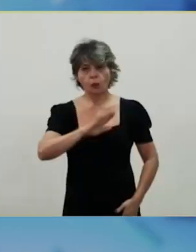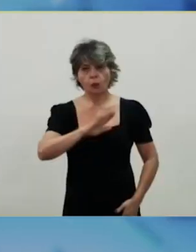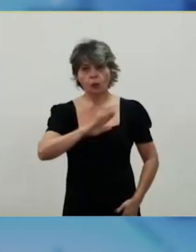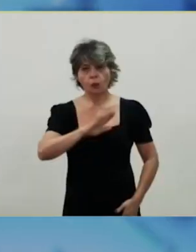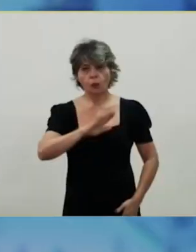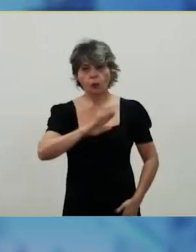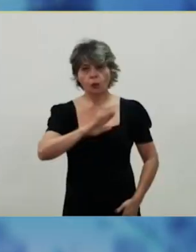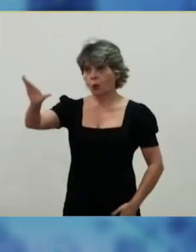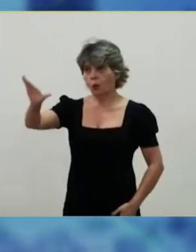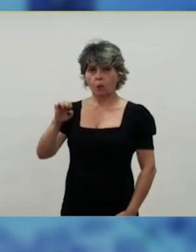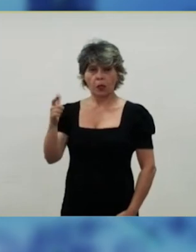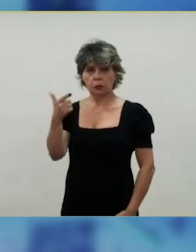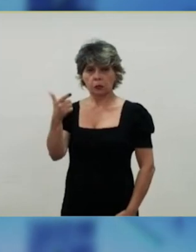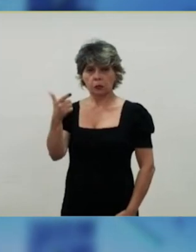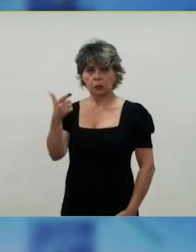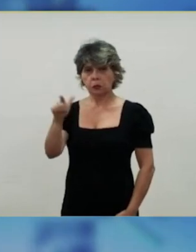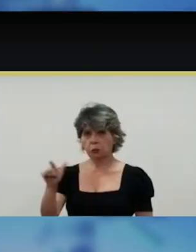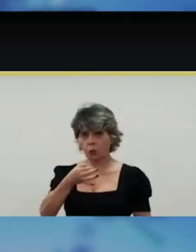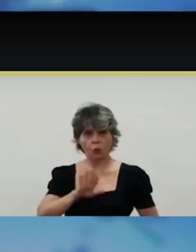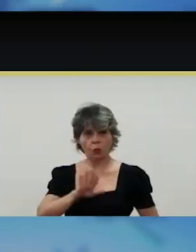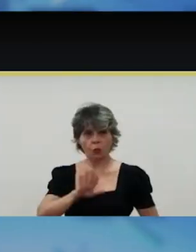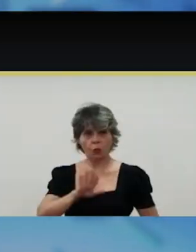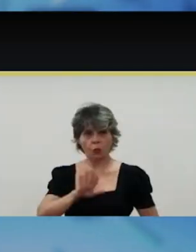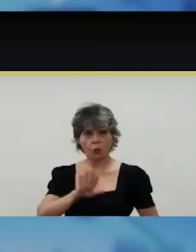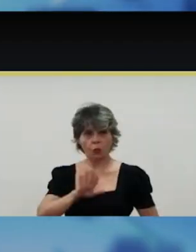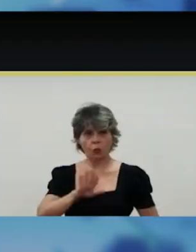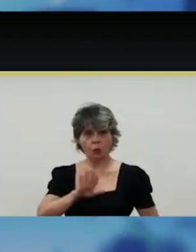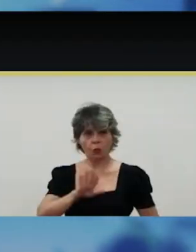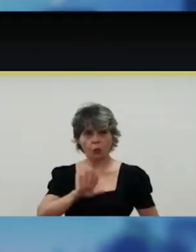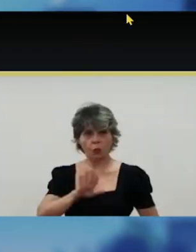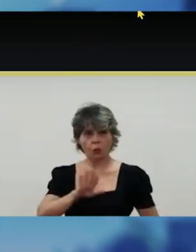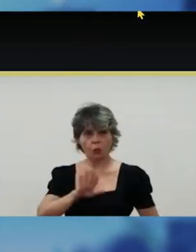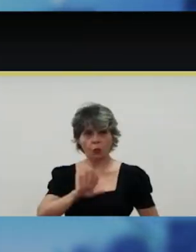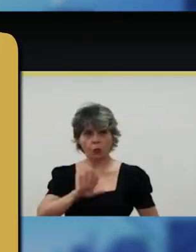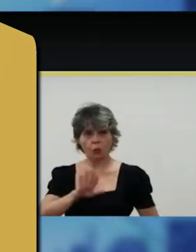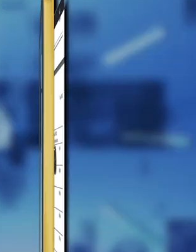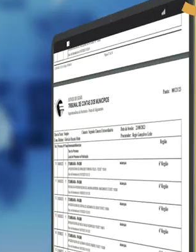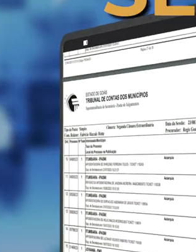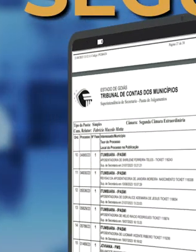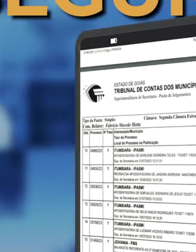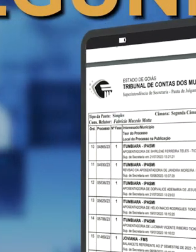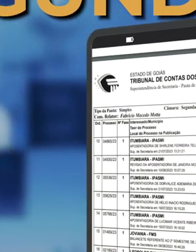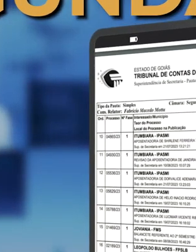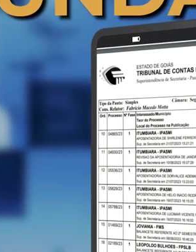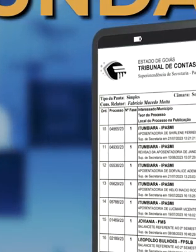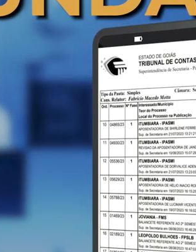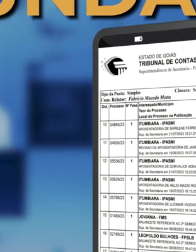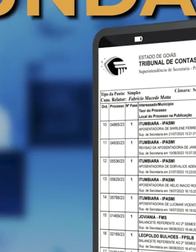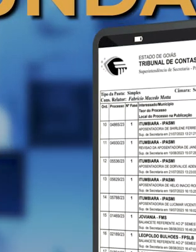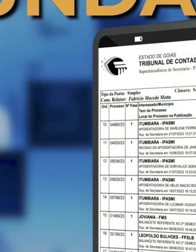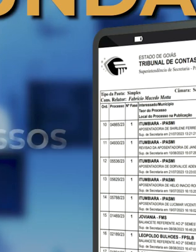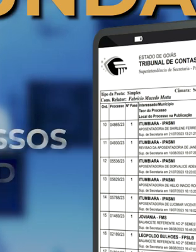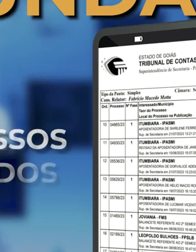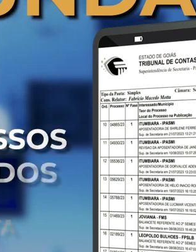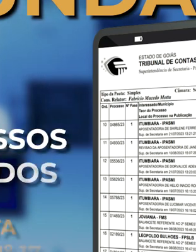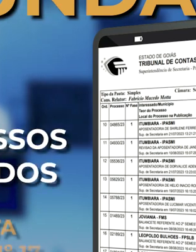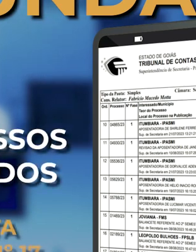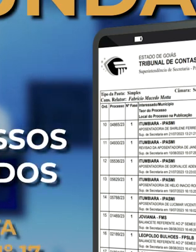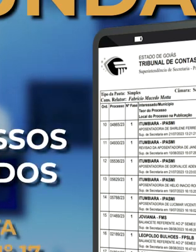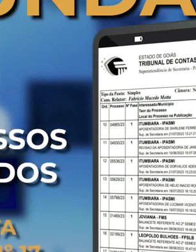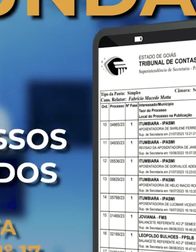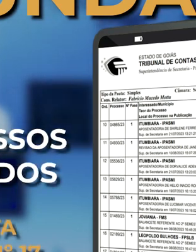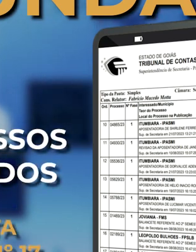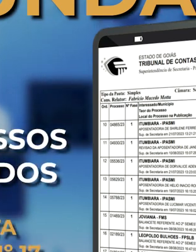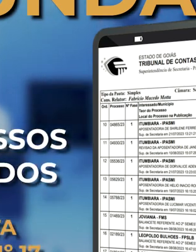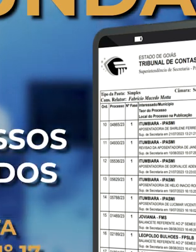intérprete de libras Vanusa de Oliveira fez a tradução de toda a sessão para linguagem de sinais foram aprovados balancetes aposentadorias